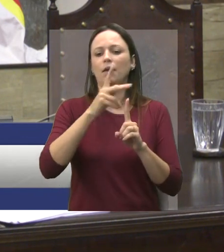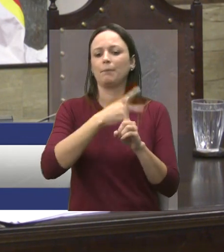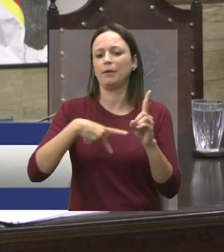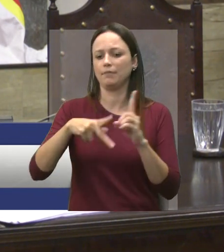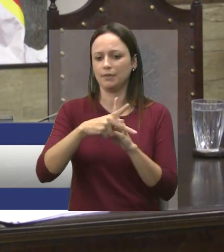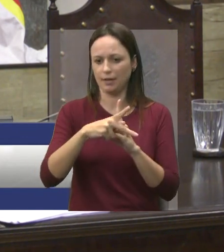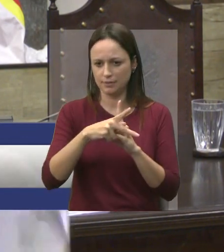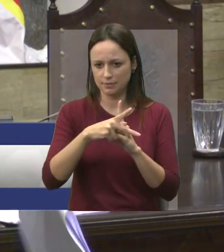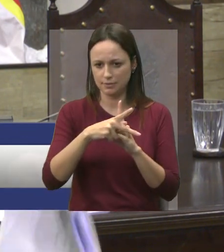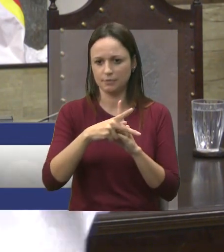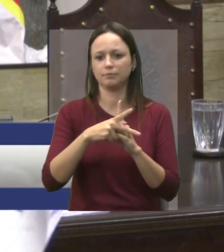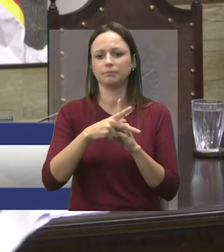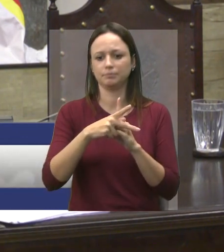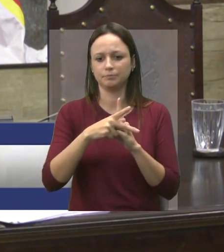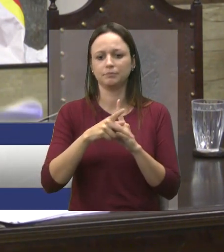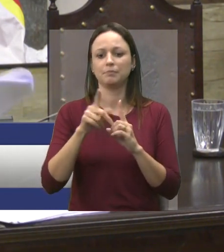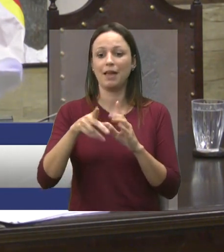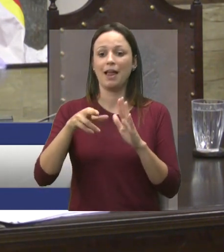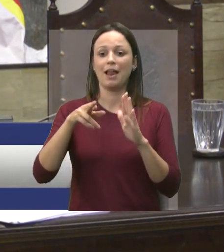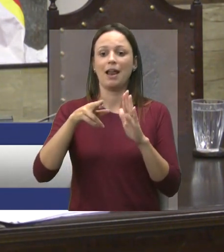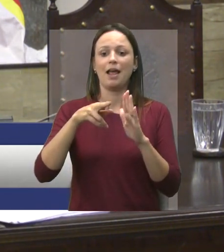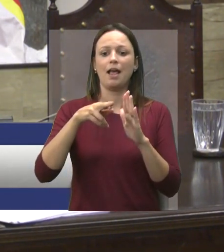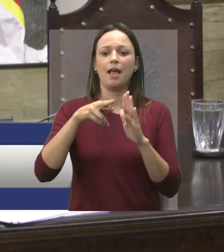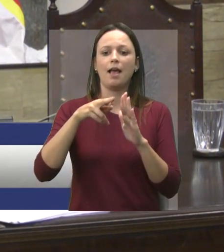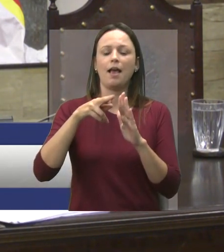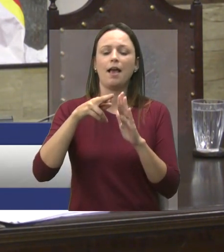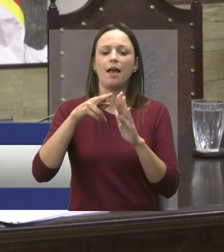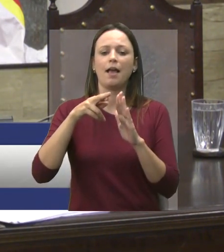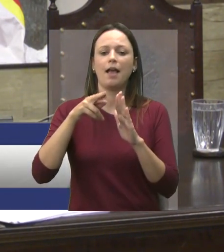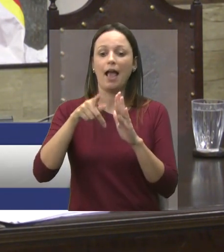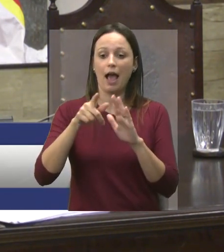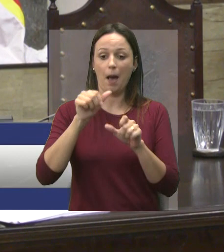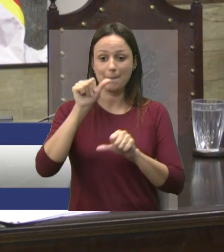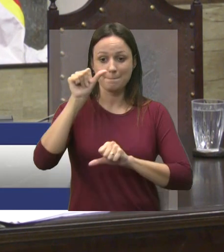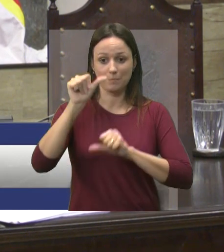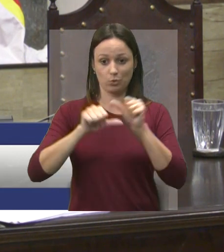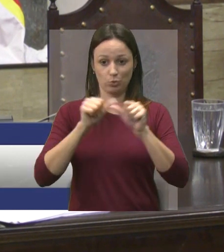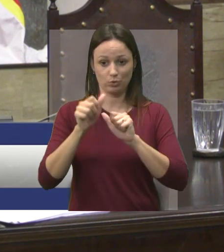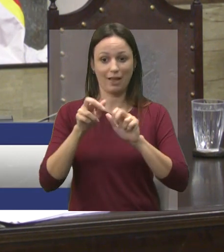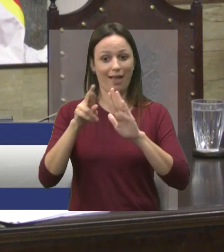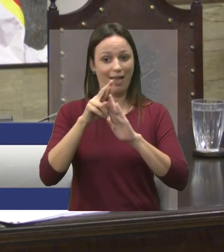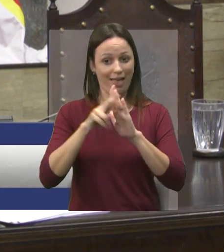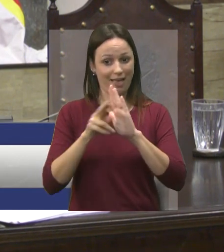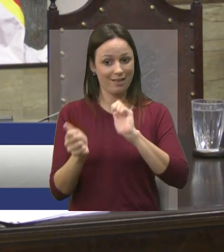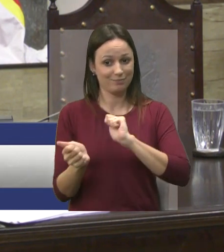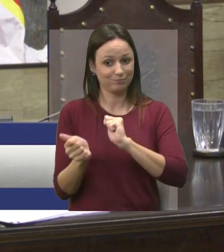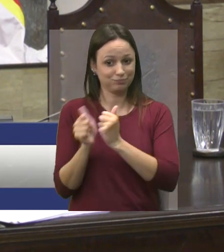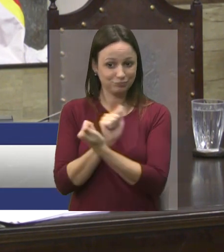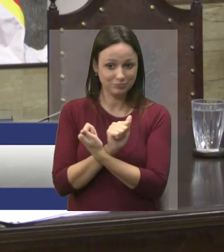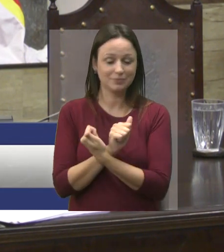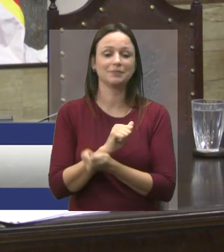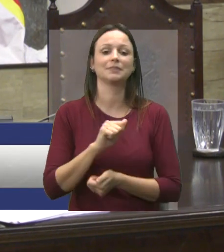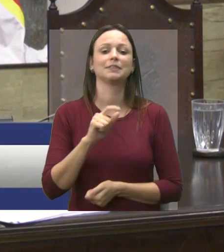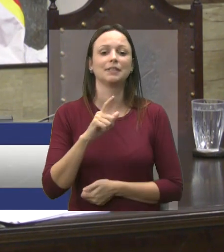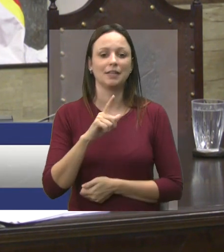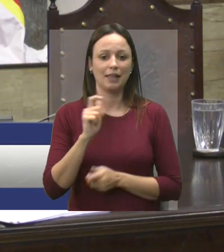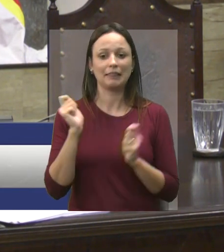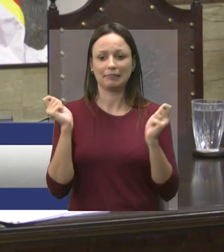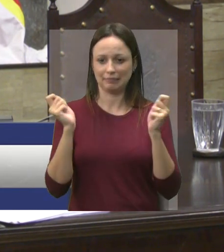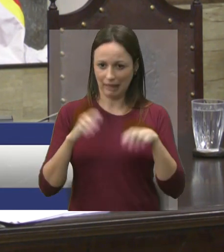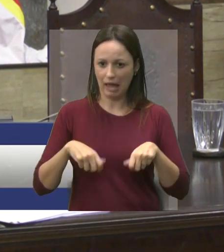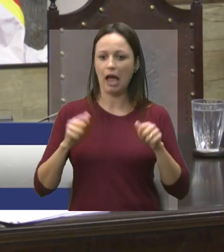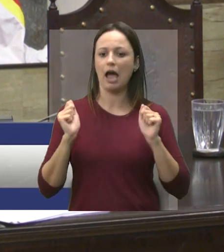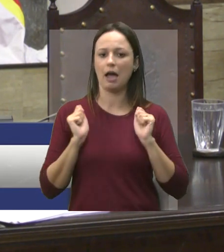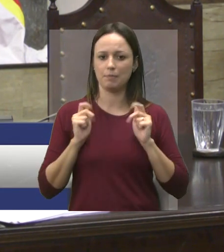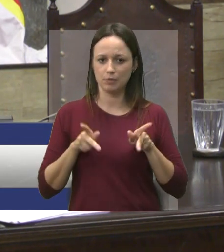Pela regra de transição, o que vai acontecer? Vai haver a possibilidade de aposentadoria